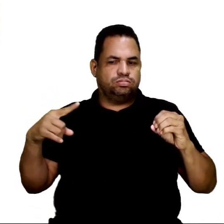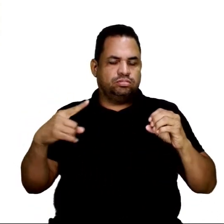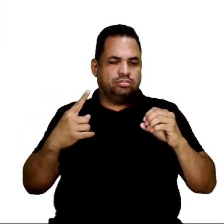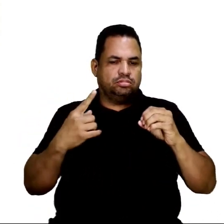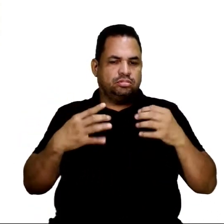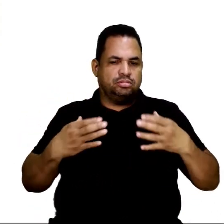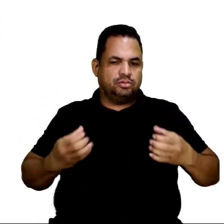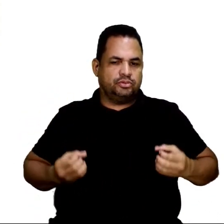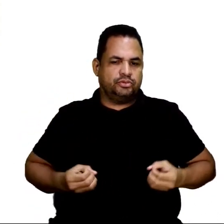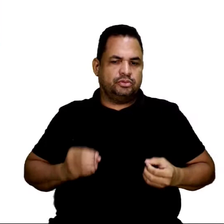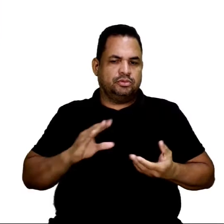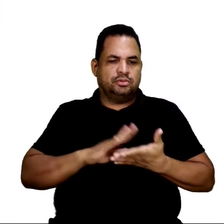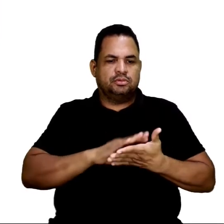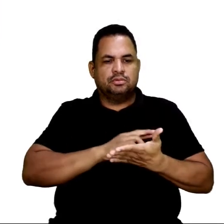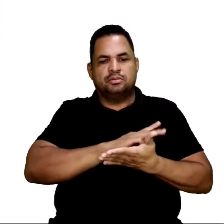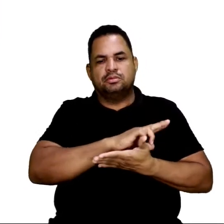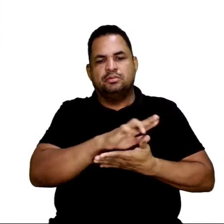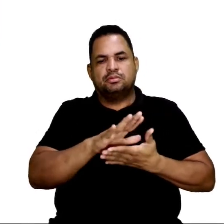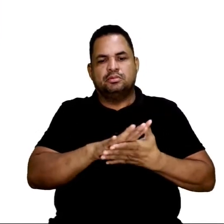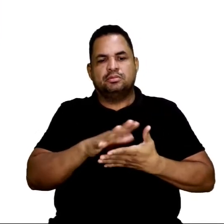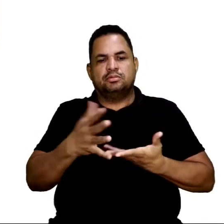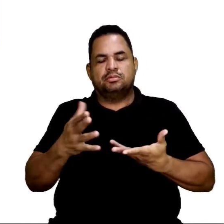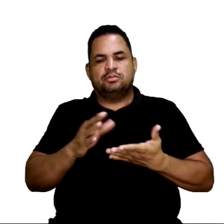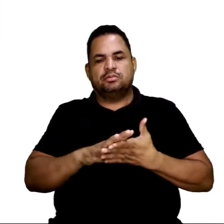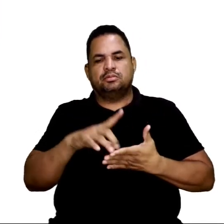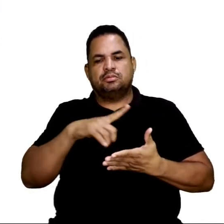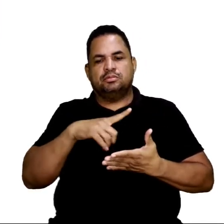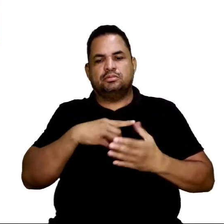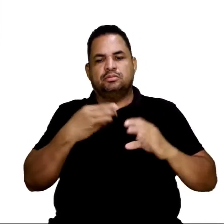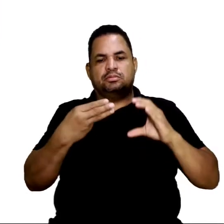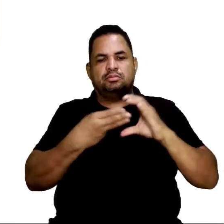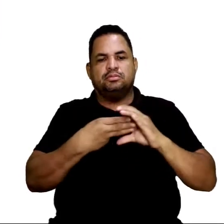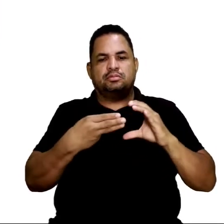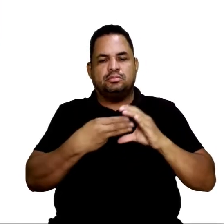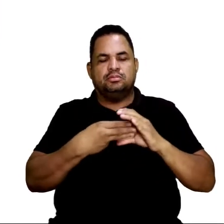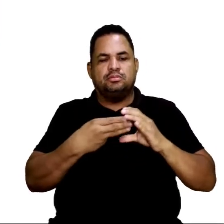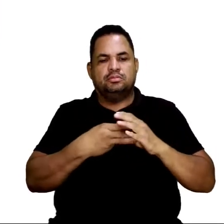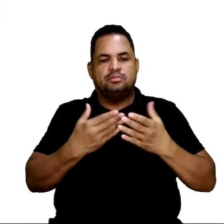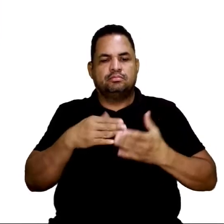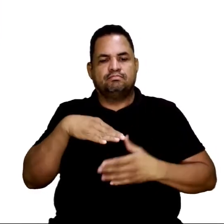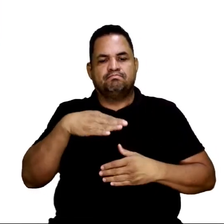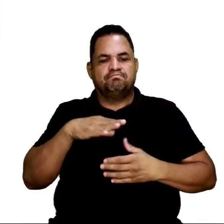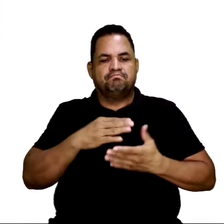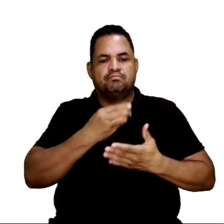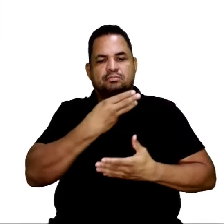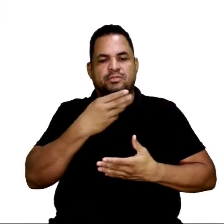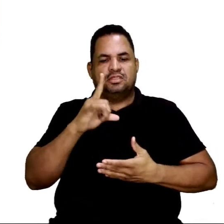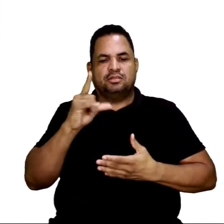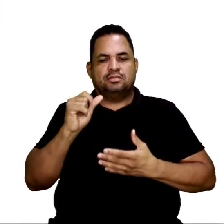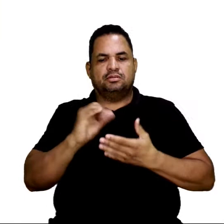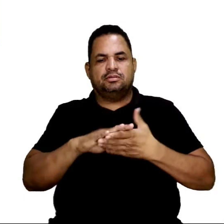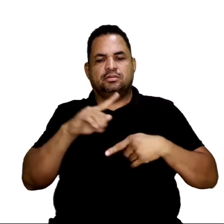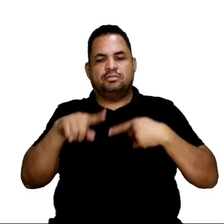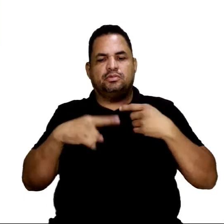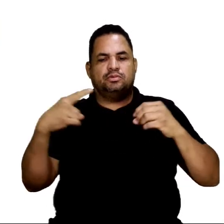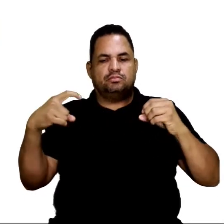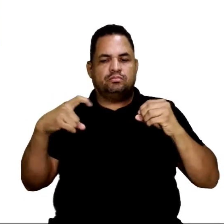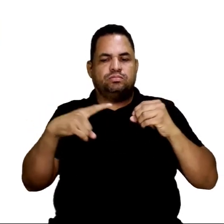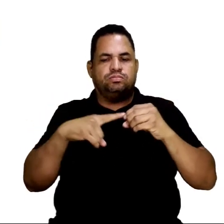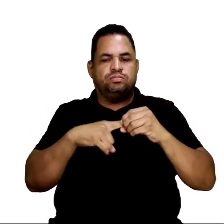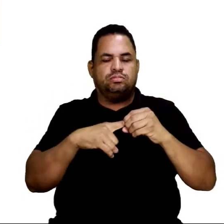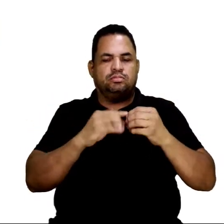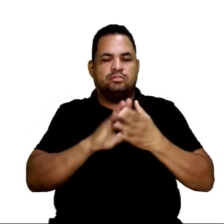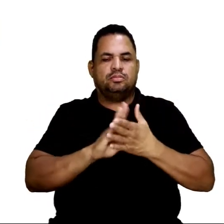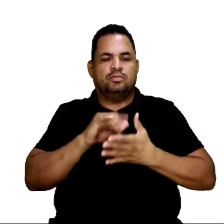enquanto vai se multiplicando e adquirindo cada vez mais células. Aproximadamente 3 dias após a fecundação,